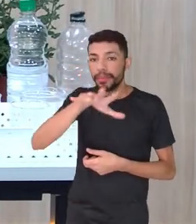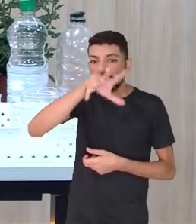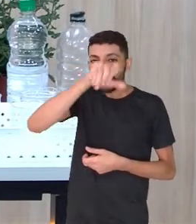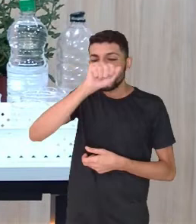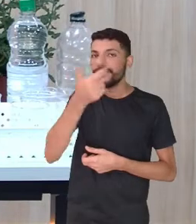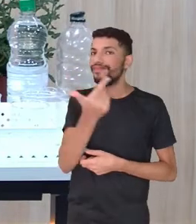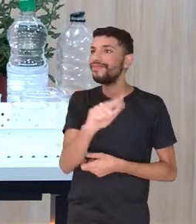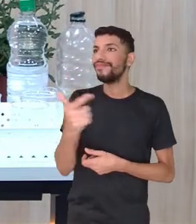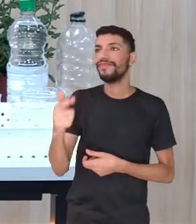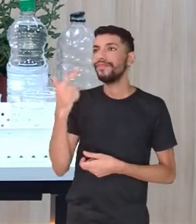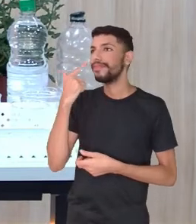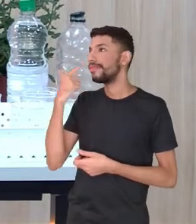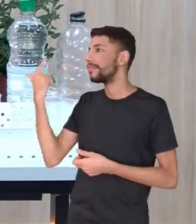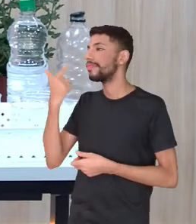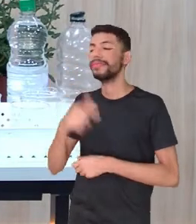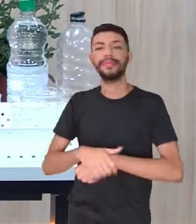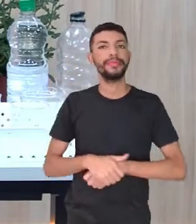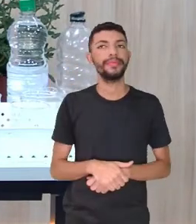cheiro,